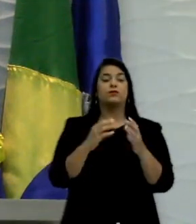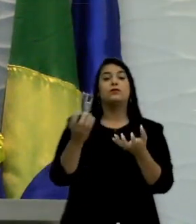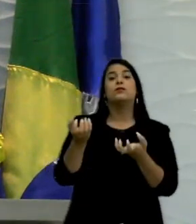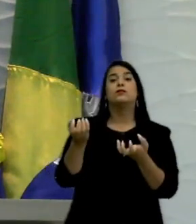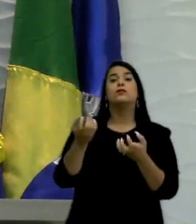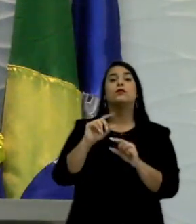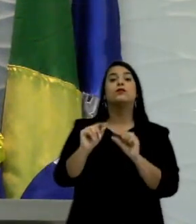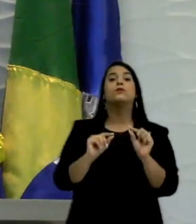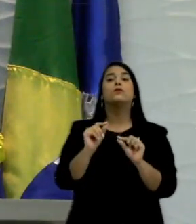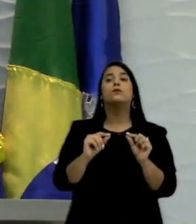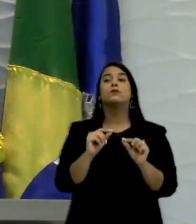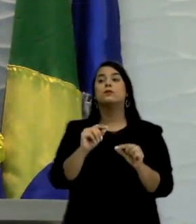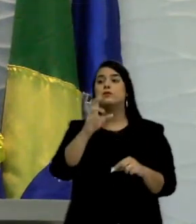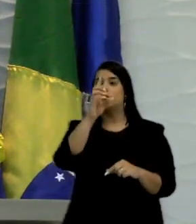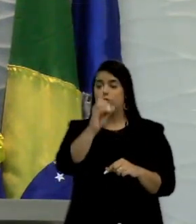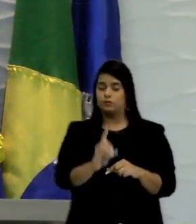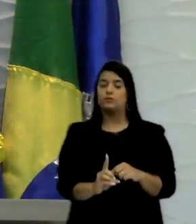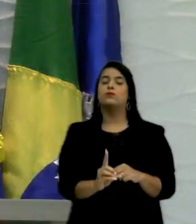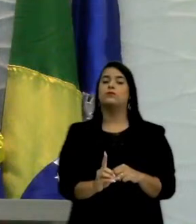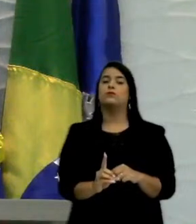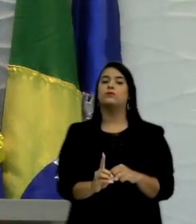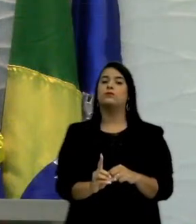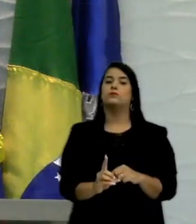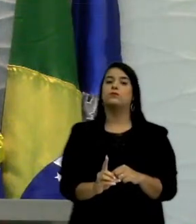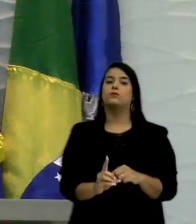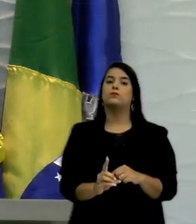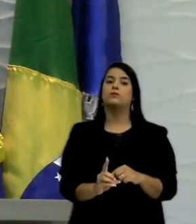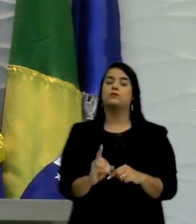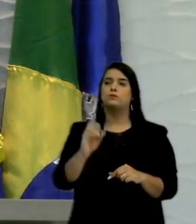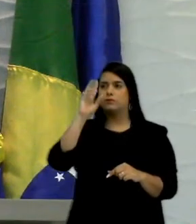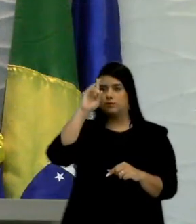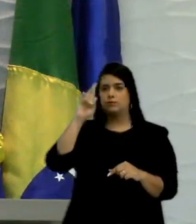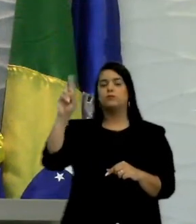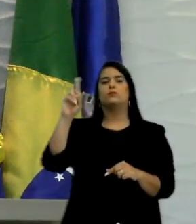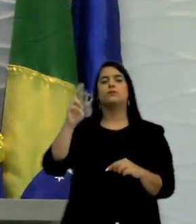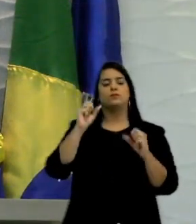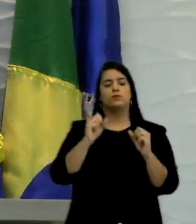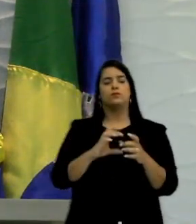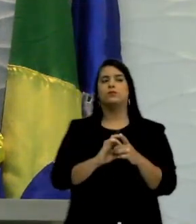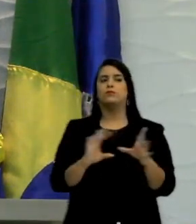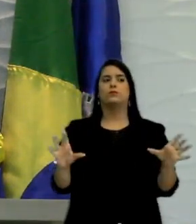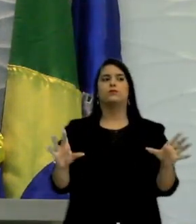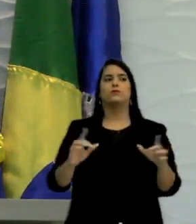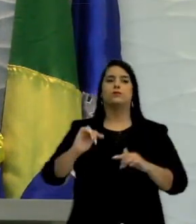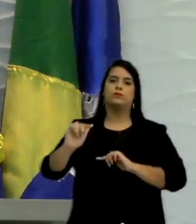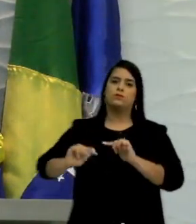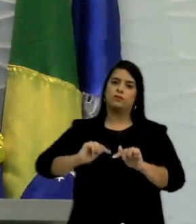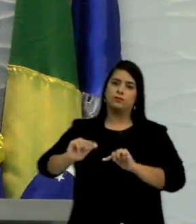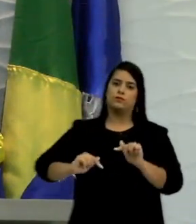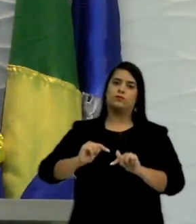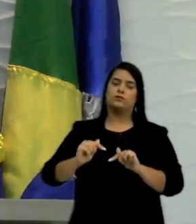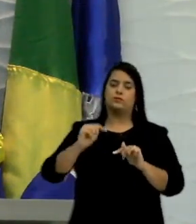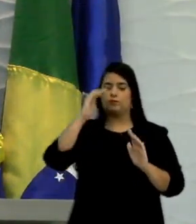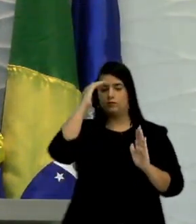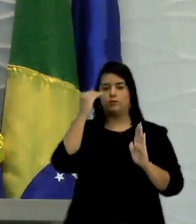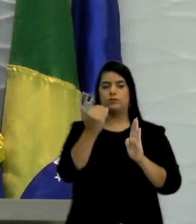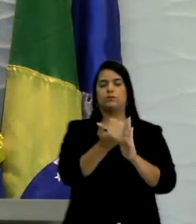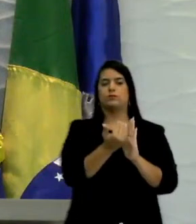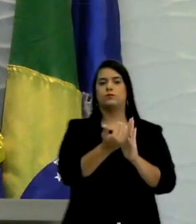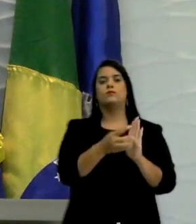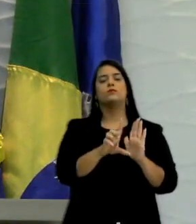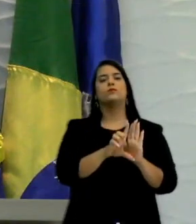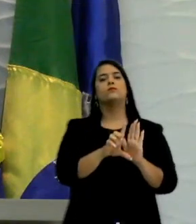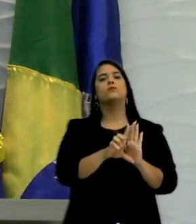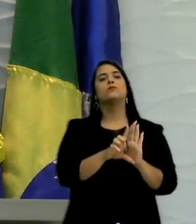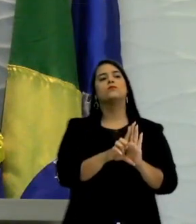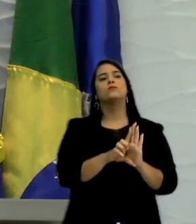quem realmente tem o direito de mandar, que é quem coordena a Compesa, possa fazer o seu papel, cumprir com o seu devido papel